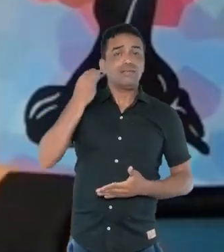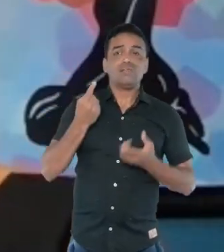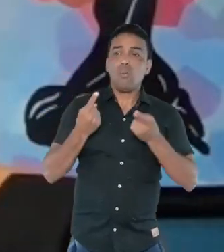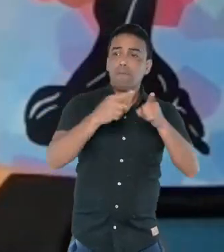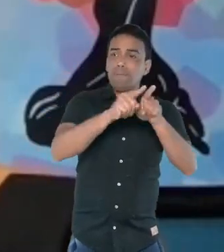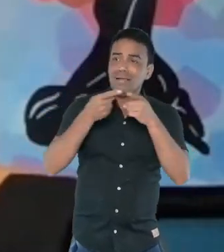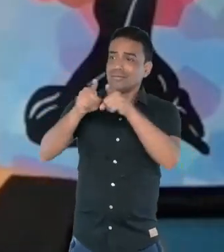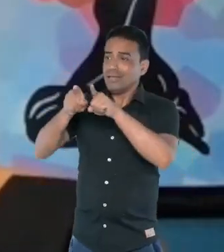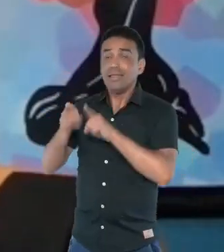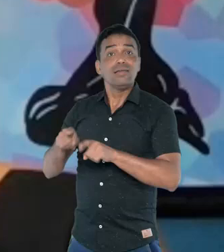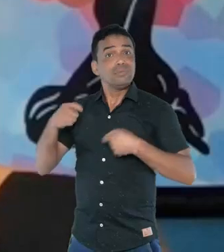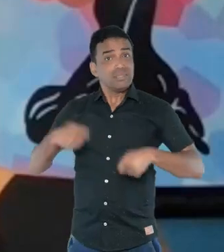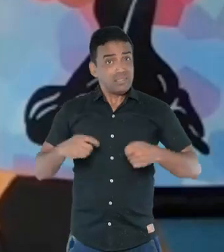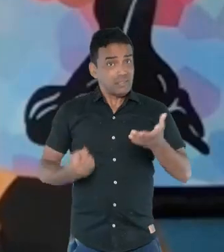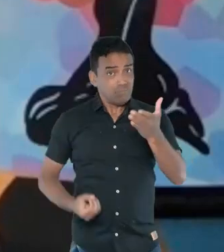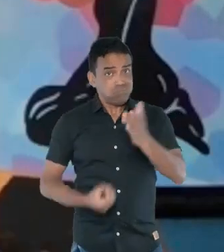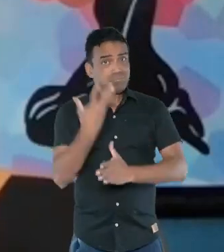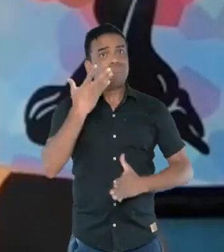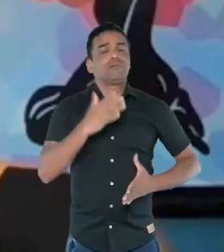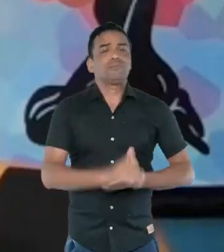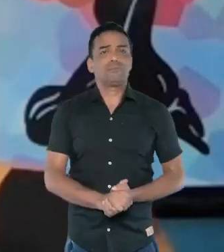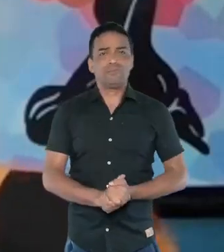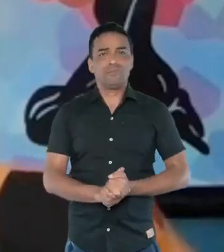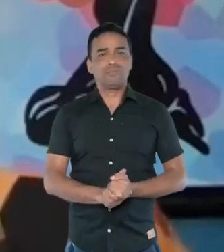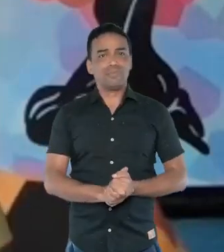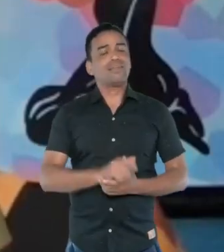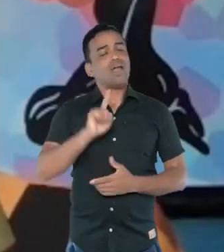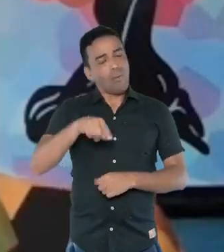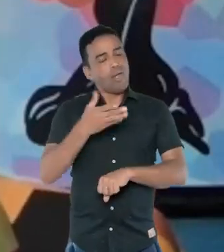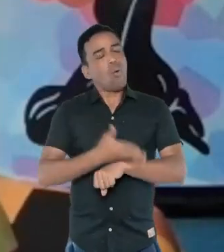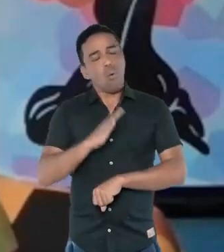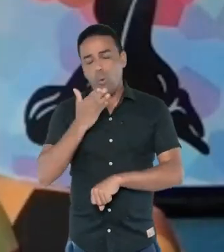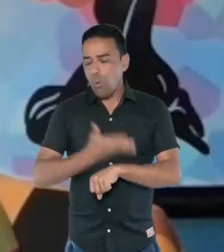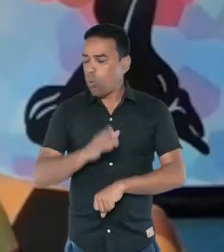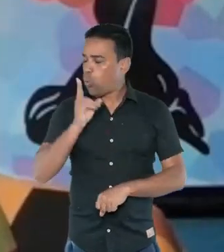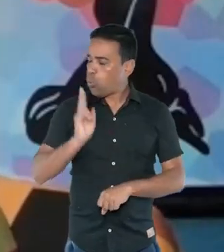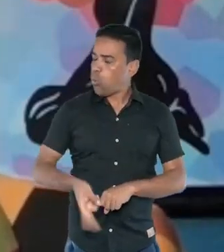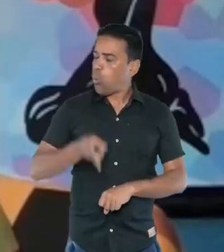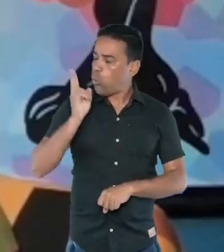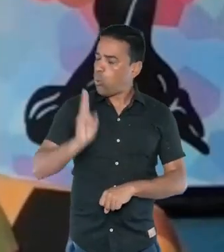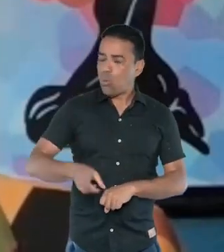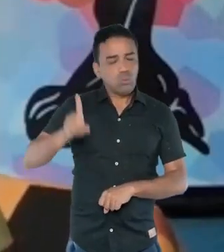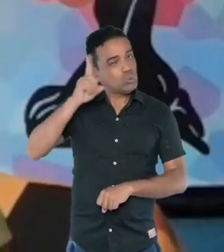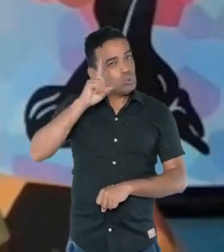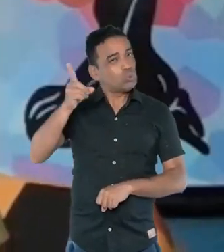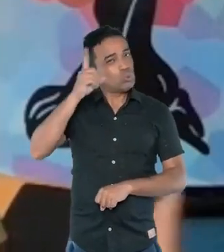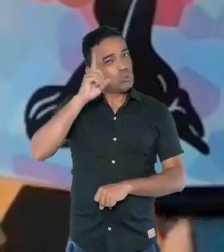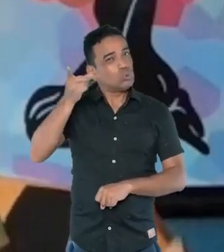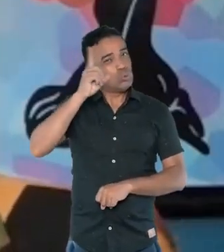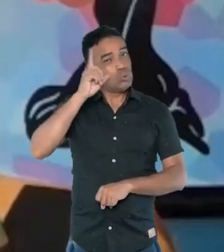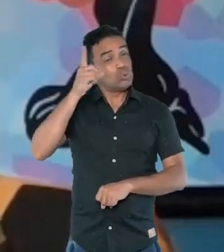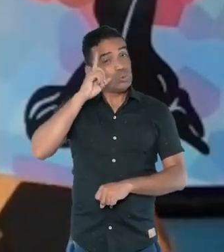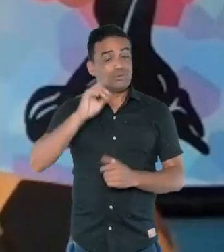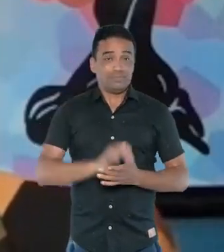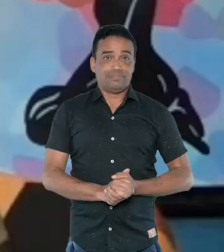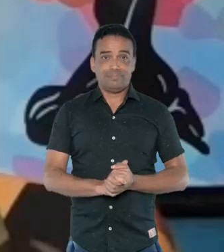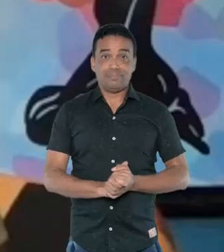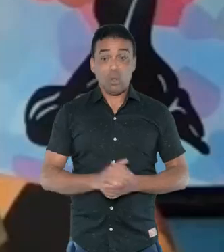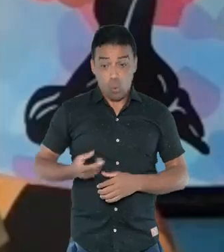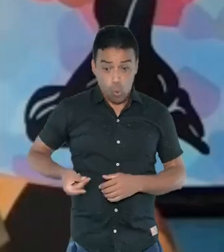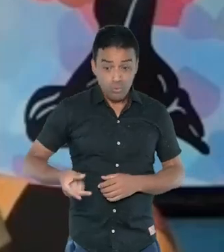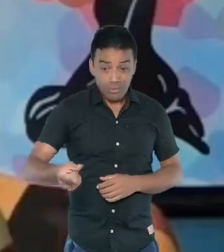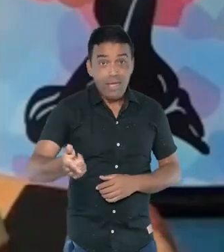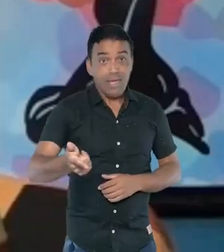gente precisa fazer. Então, é um exercício permanente, né, e cotidiano. Com o tempo, a